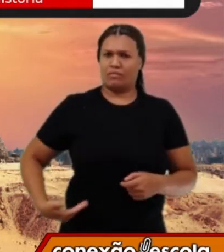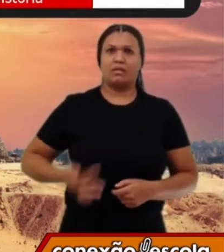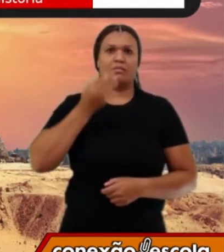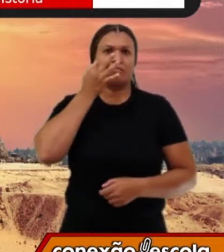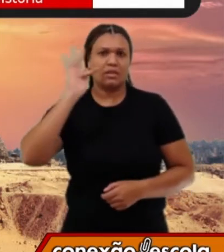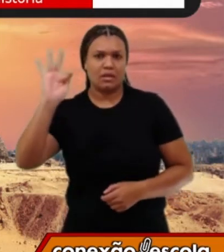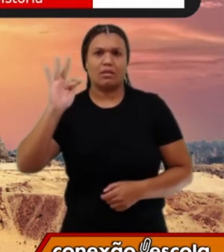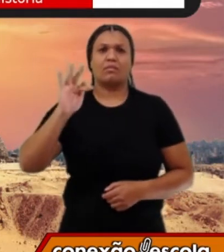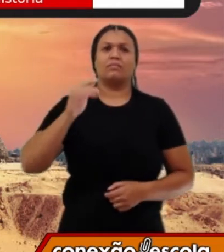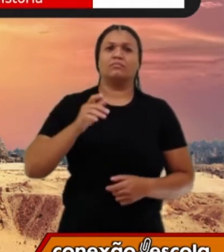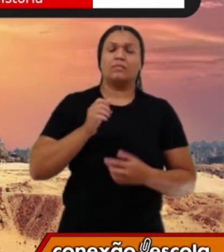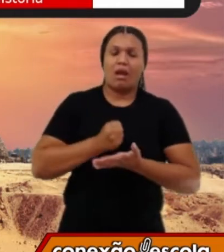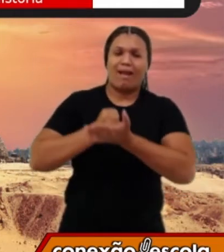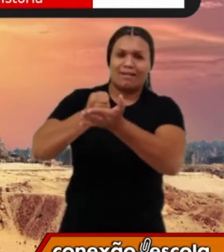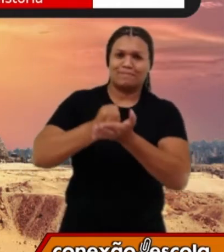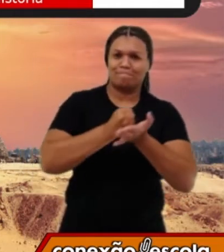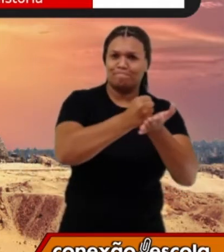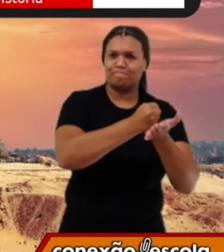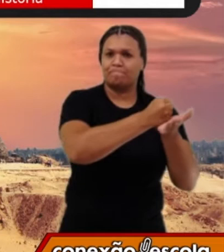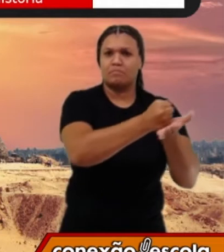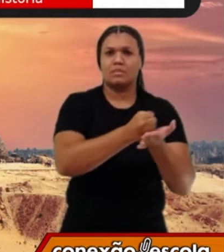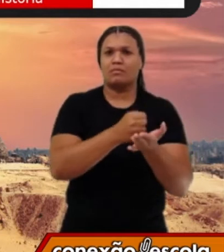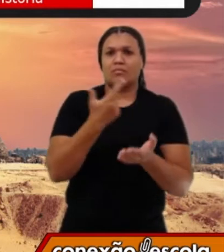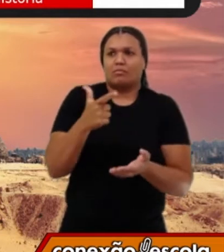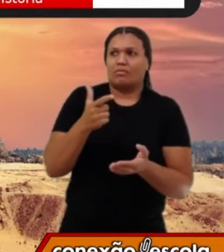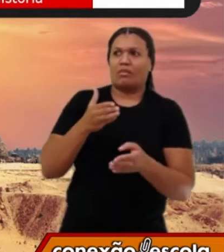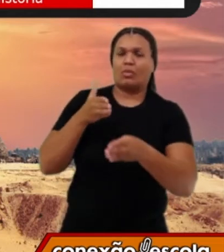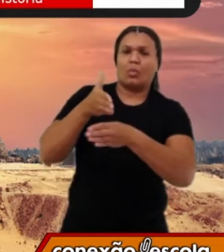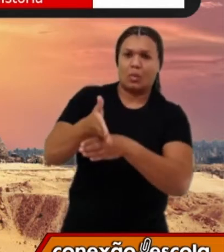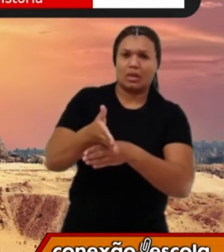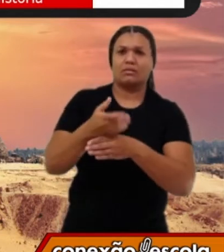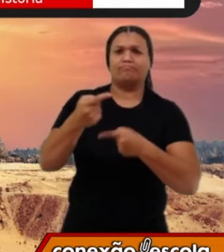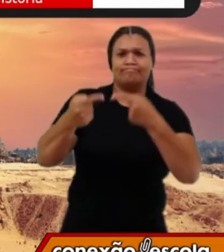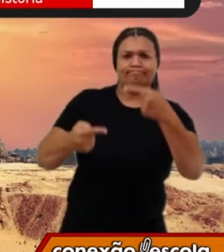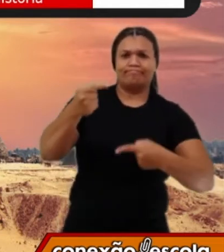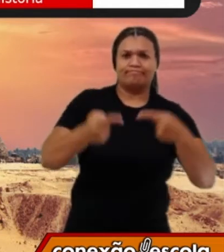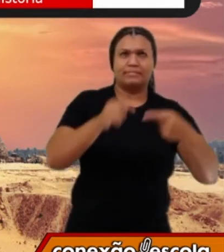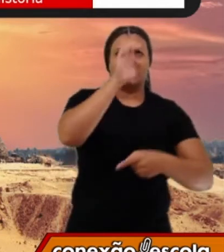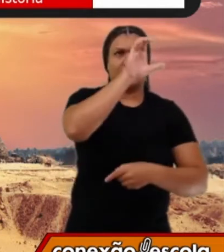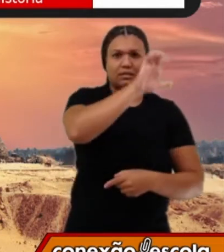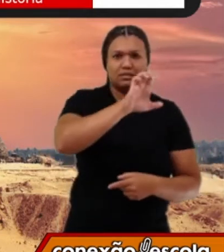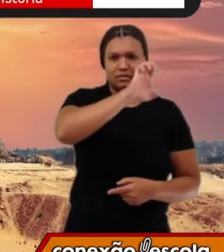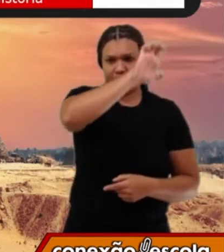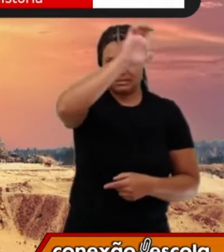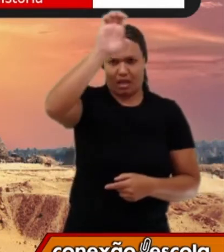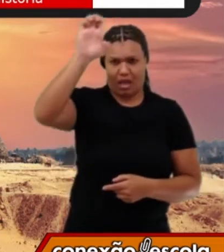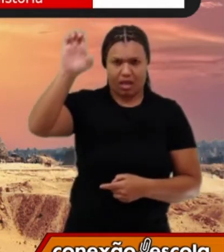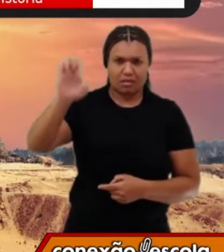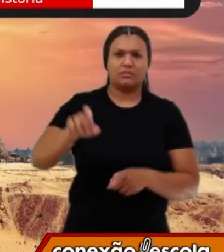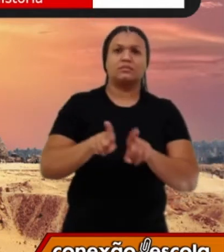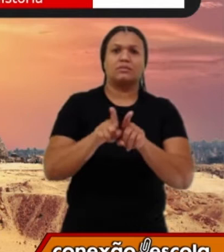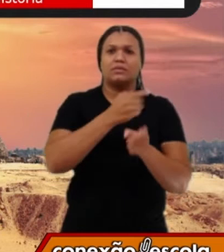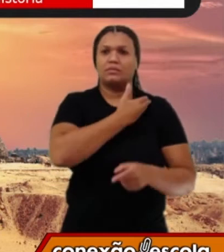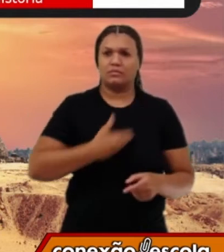favorece e não interfere nas disputas regionais dos estados, E os governadores, assim, através dos deputados,